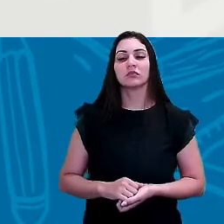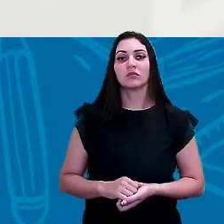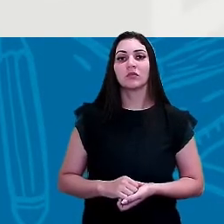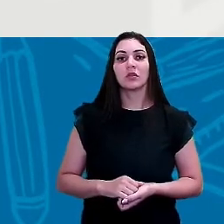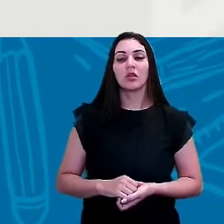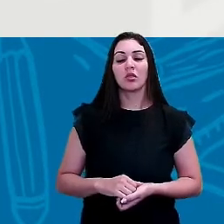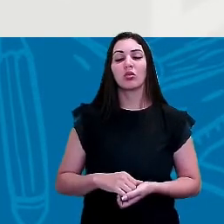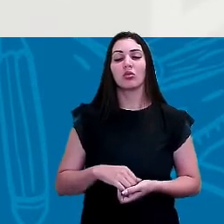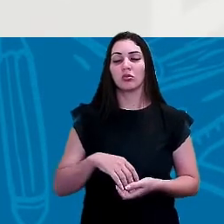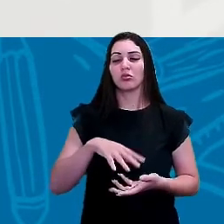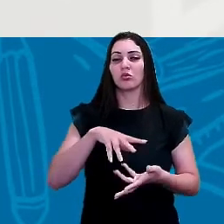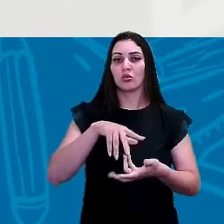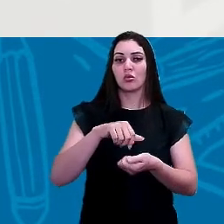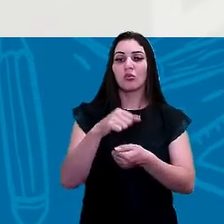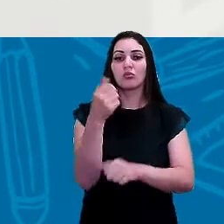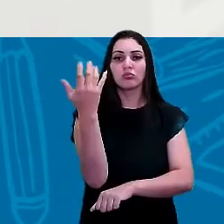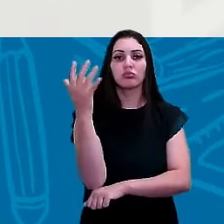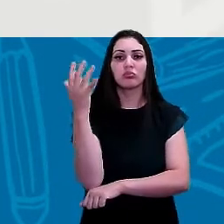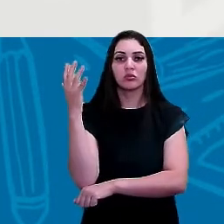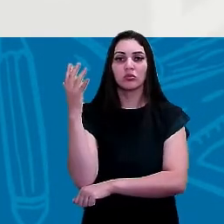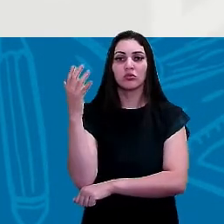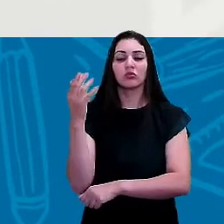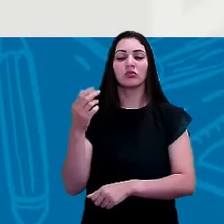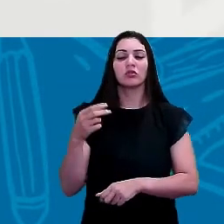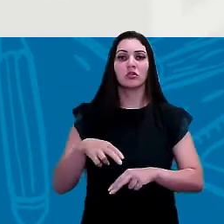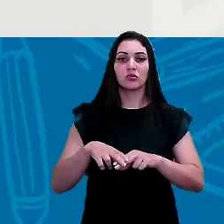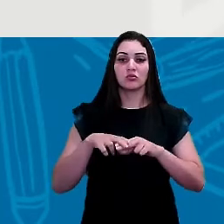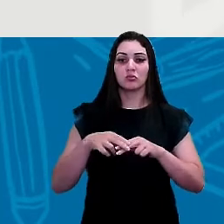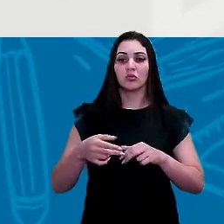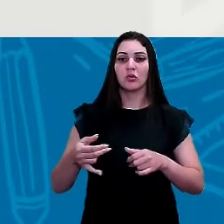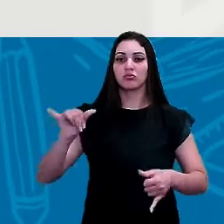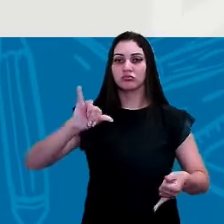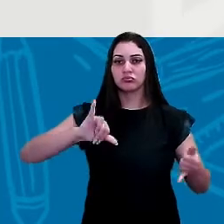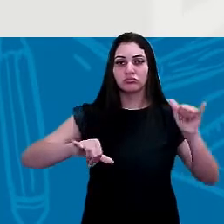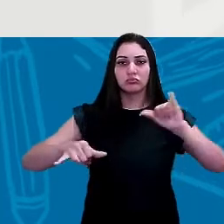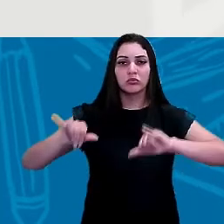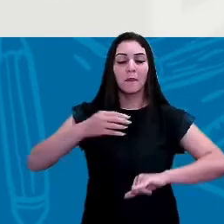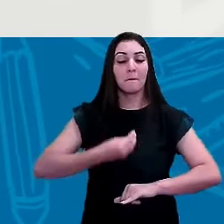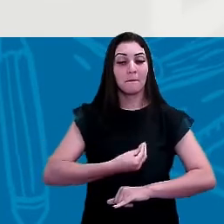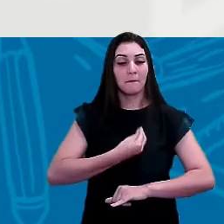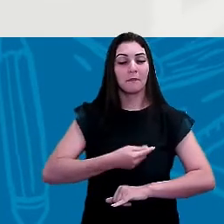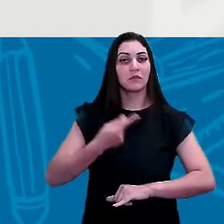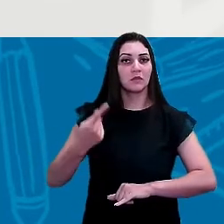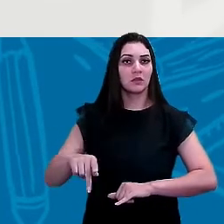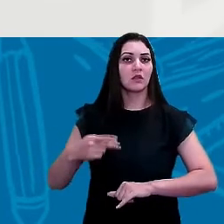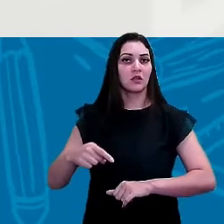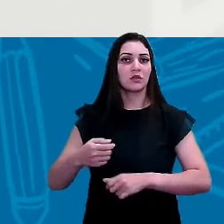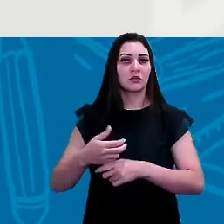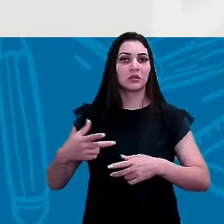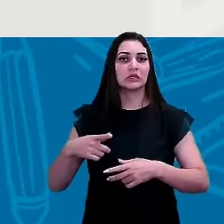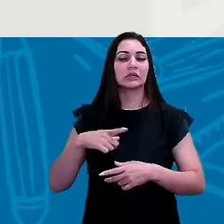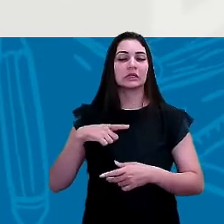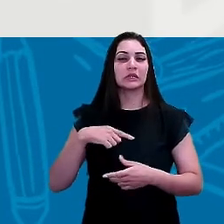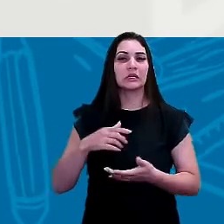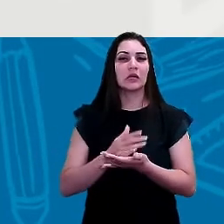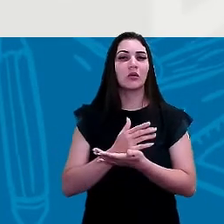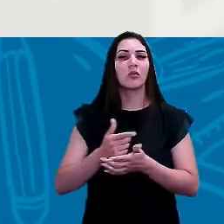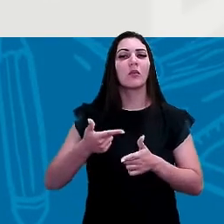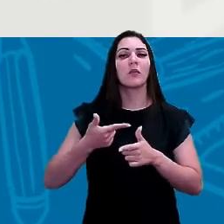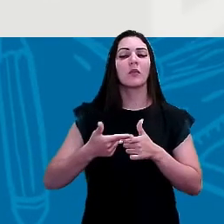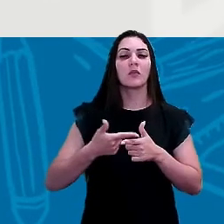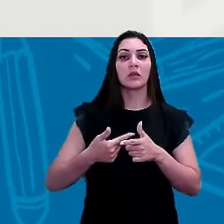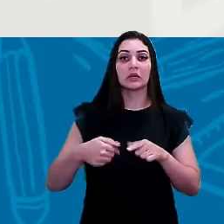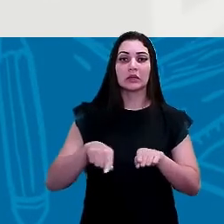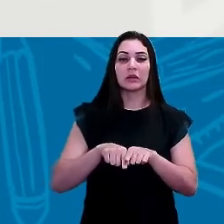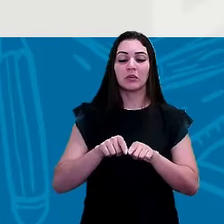no meio ambiente, né, e os elementos químicos presentes nele ou venha trazer algum prejuízo. A questão do acúmulo